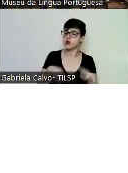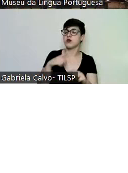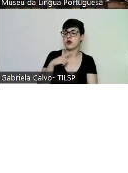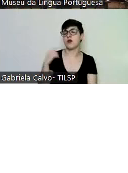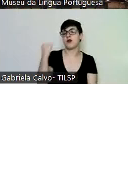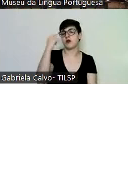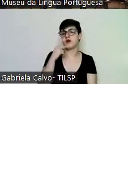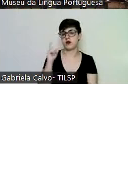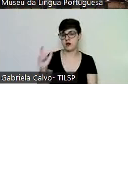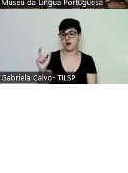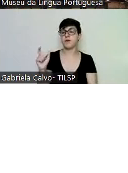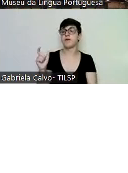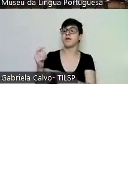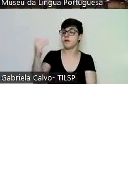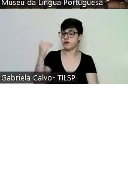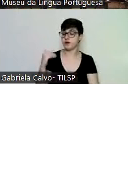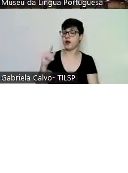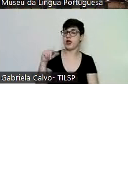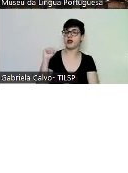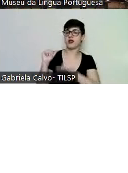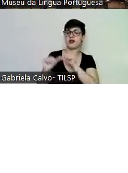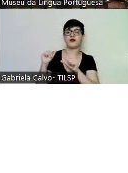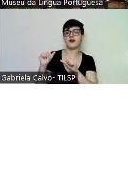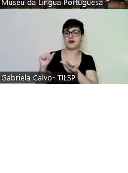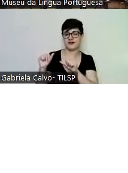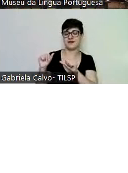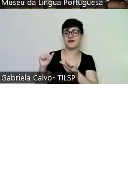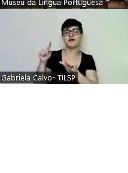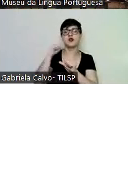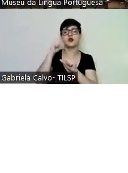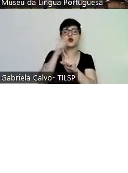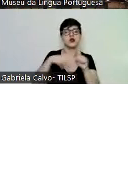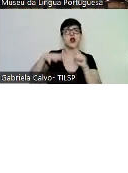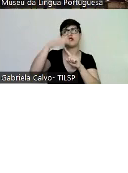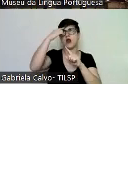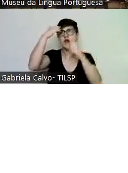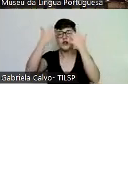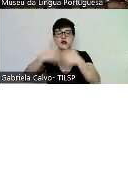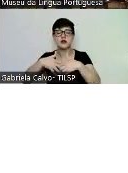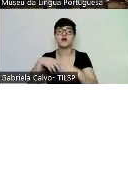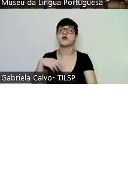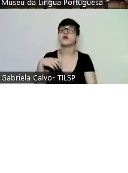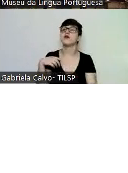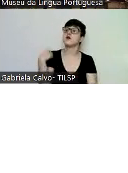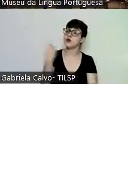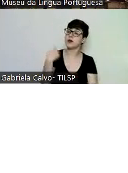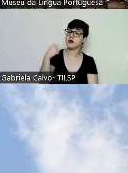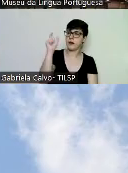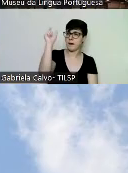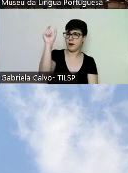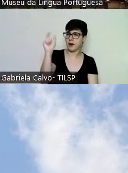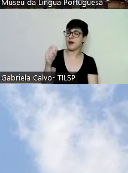transformar né então engajar a sociedade e reflexões e tudo mais a gente tem que definir 20 a gente sabia que não